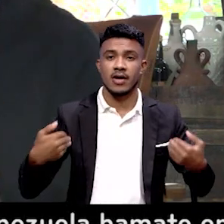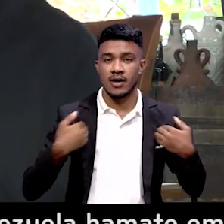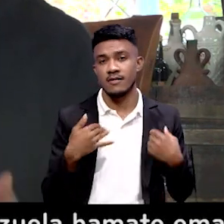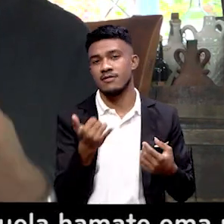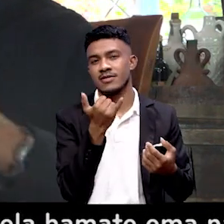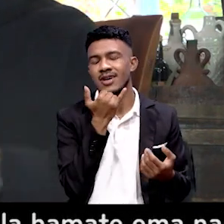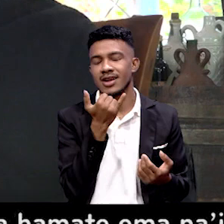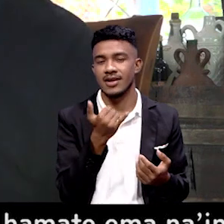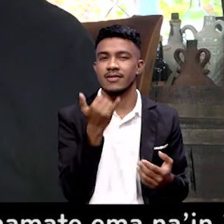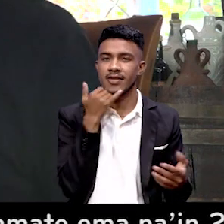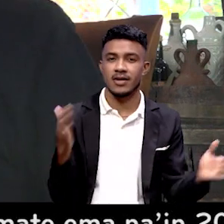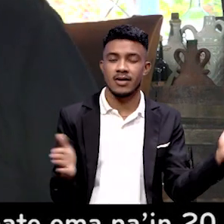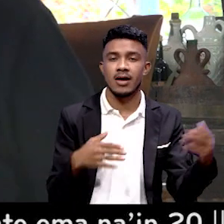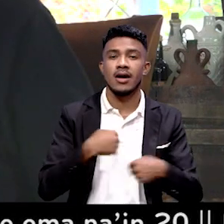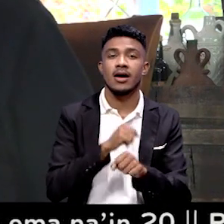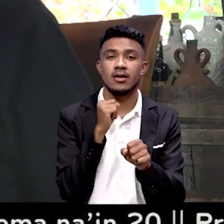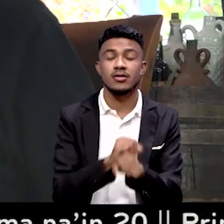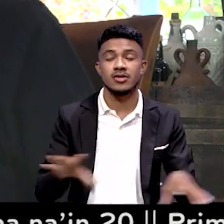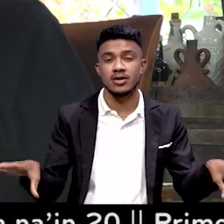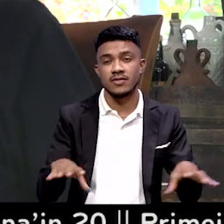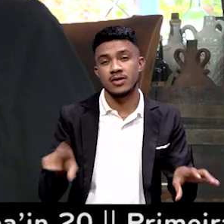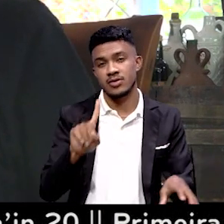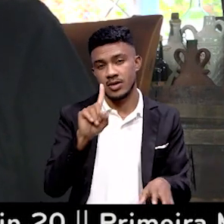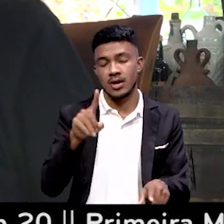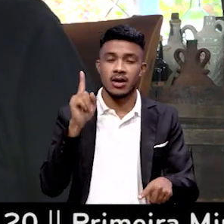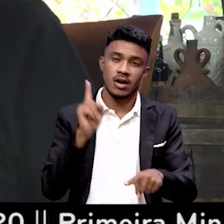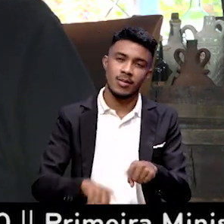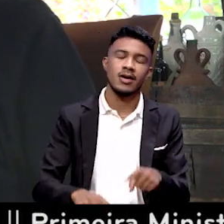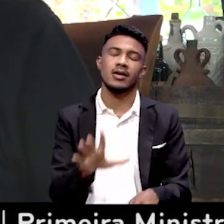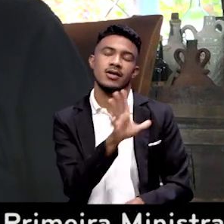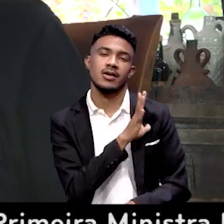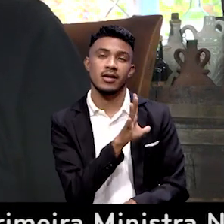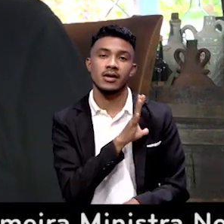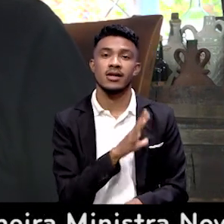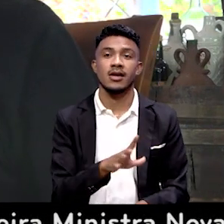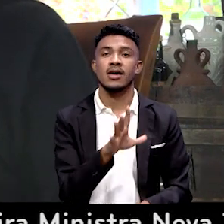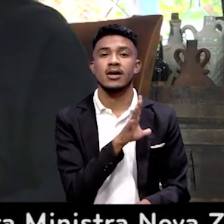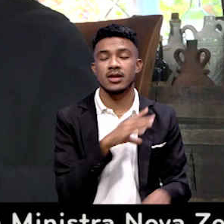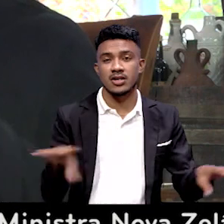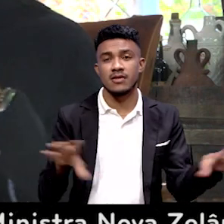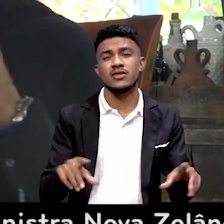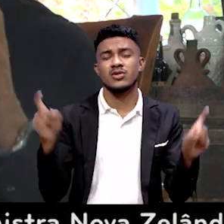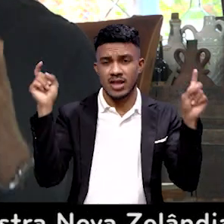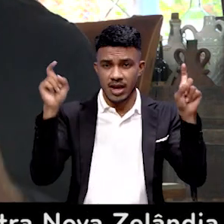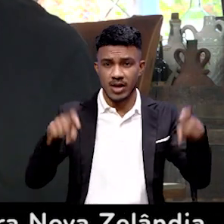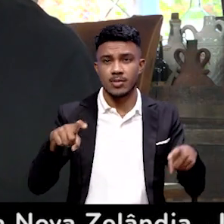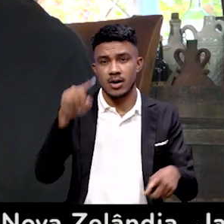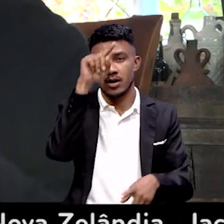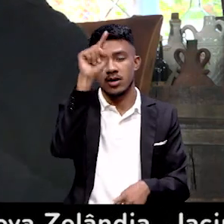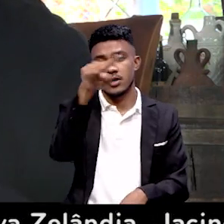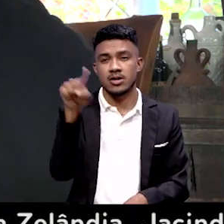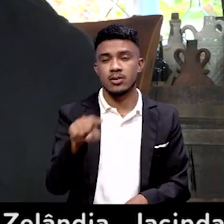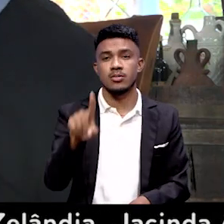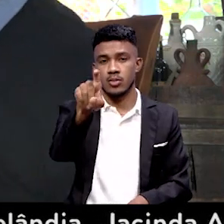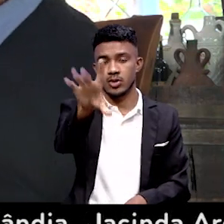quando há o acordo Roma. Olha, ele espera que acordo, né, tem que 100% de